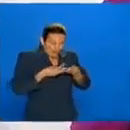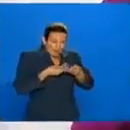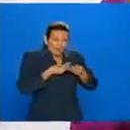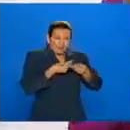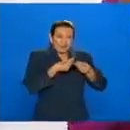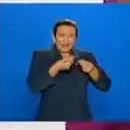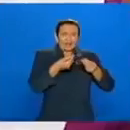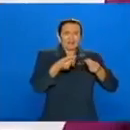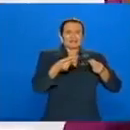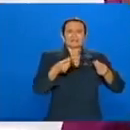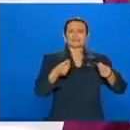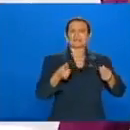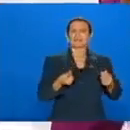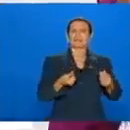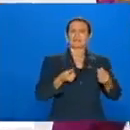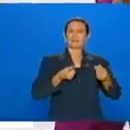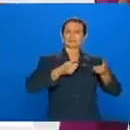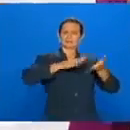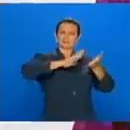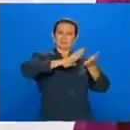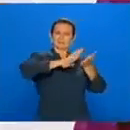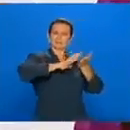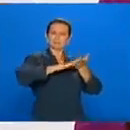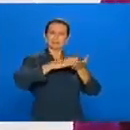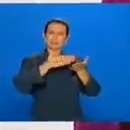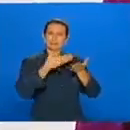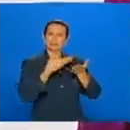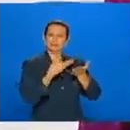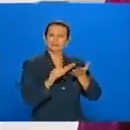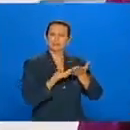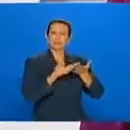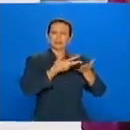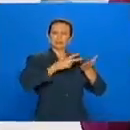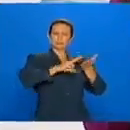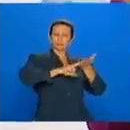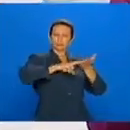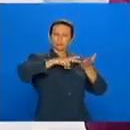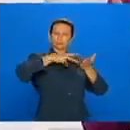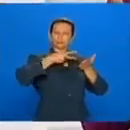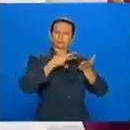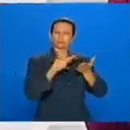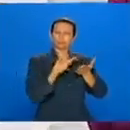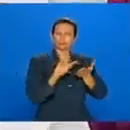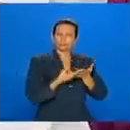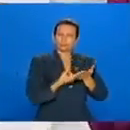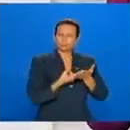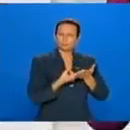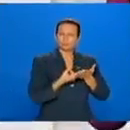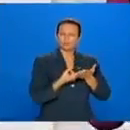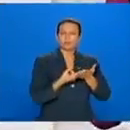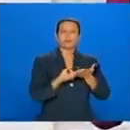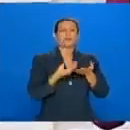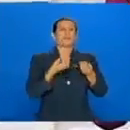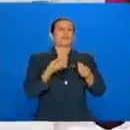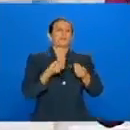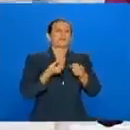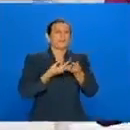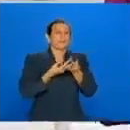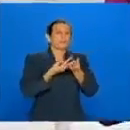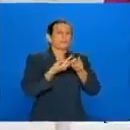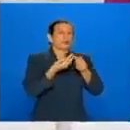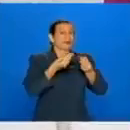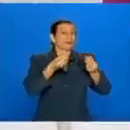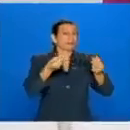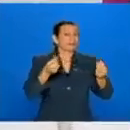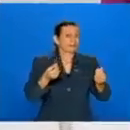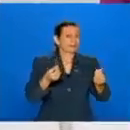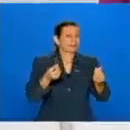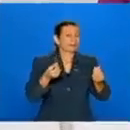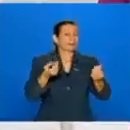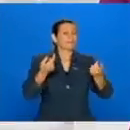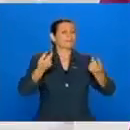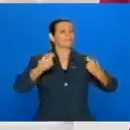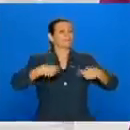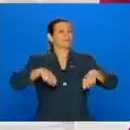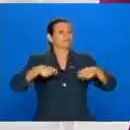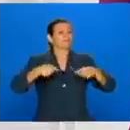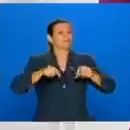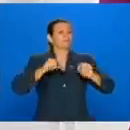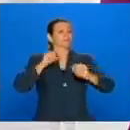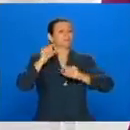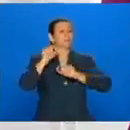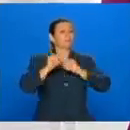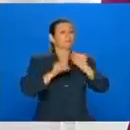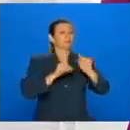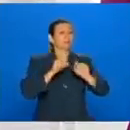tradução, a qualidade dessa interpretação estará pautada basicamente no conhecimento dessa categoria de